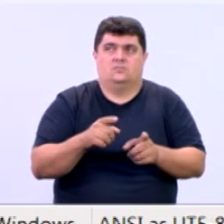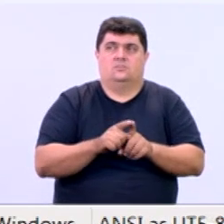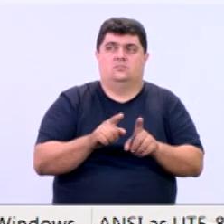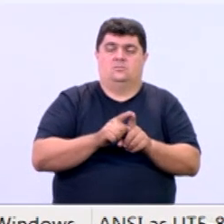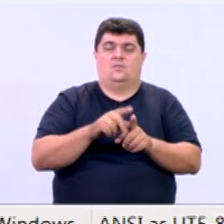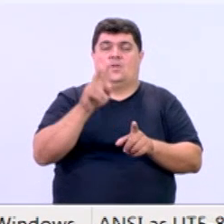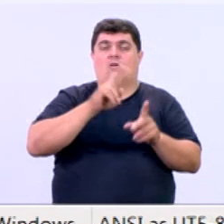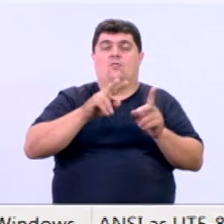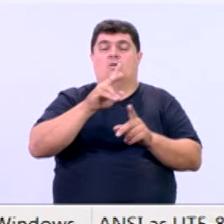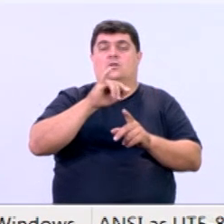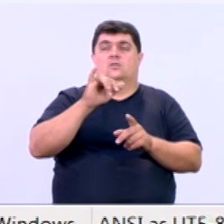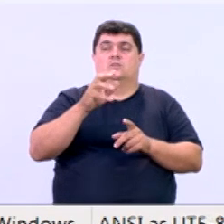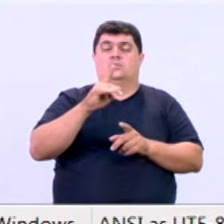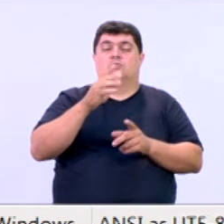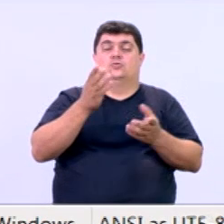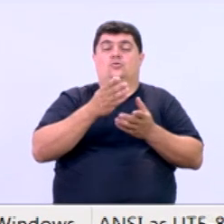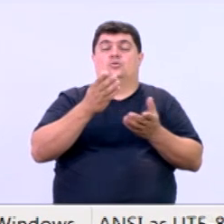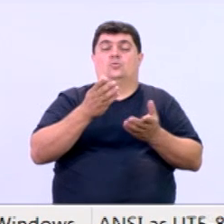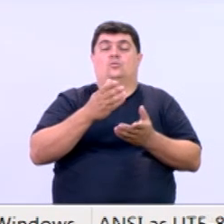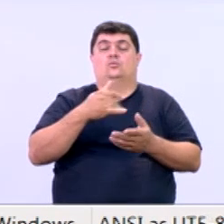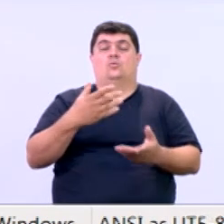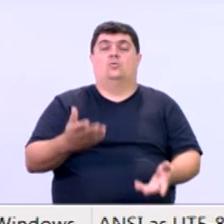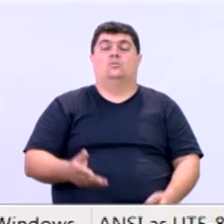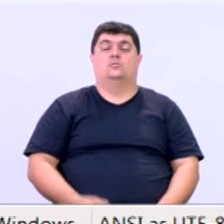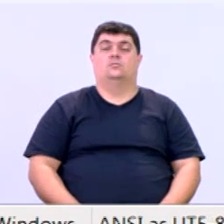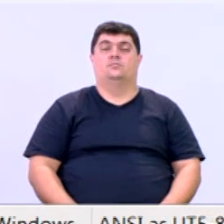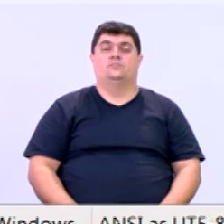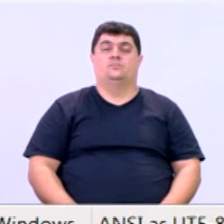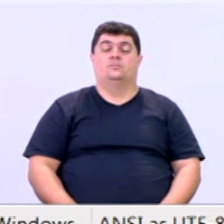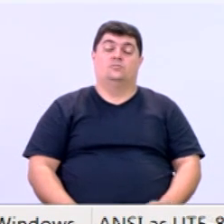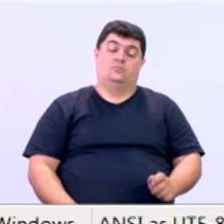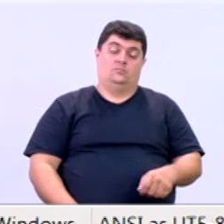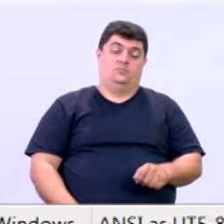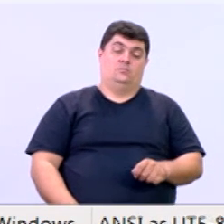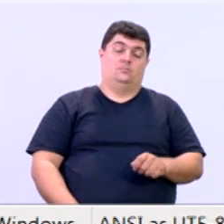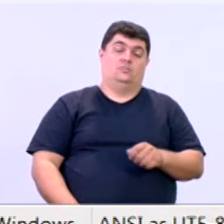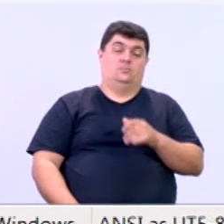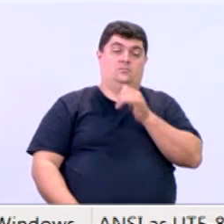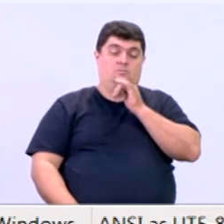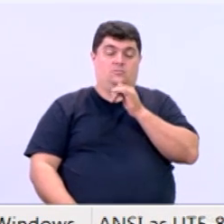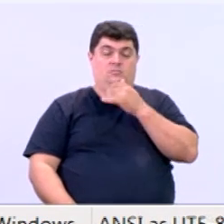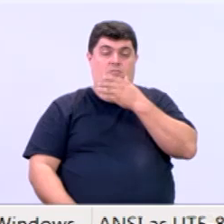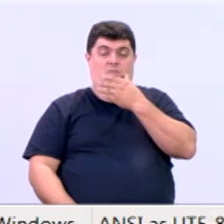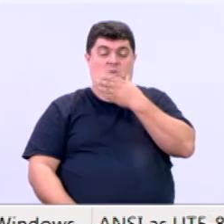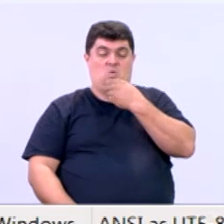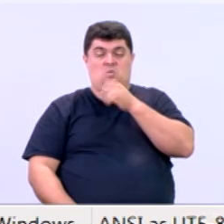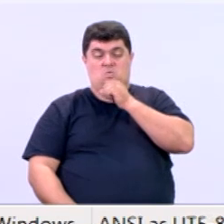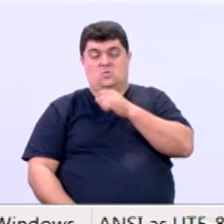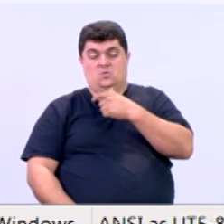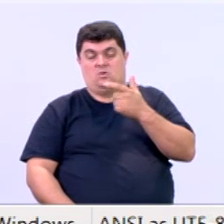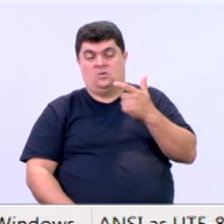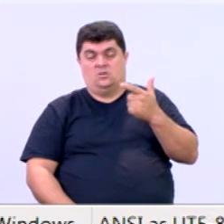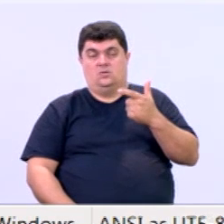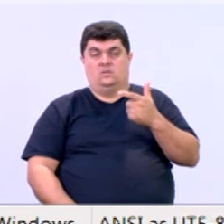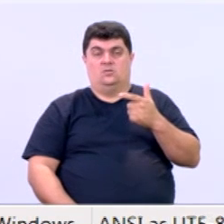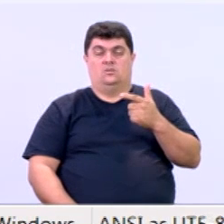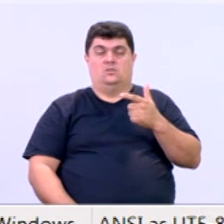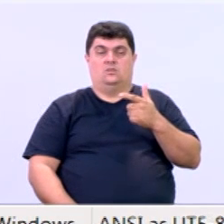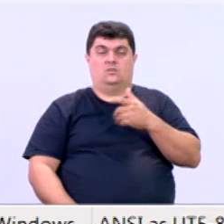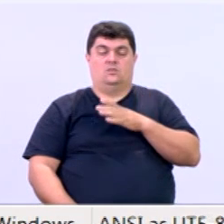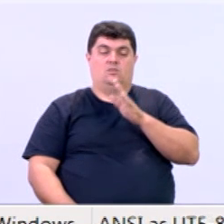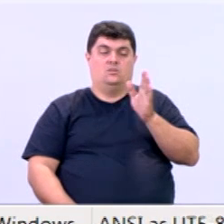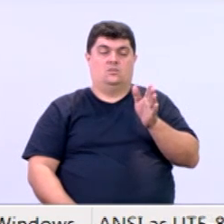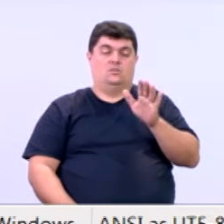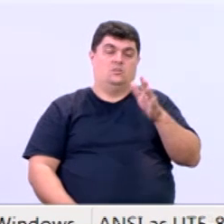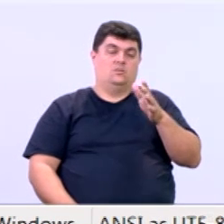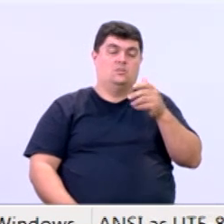data. Já ao contrário, se não for um senhor, no masculino não está checado, eu vou considerar